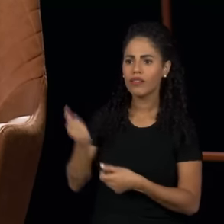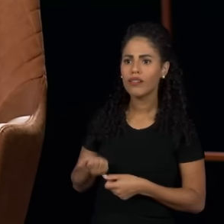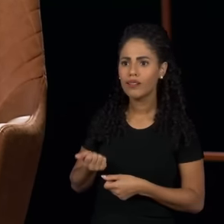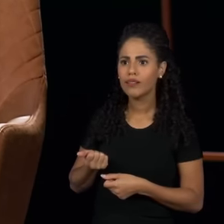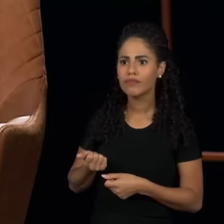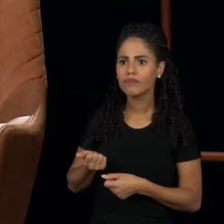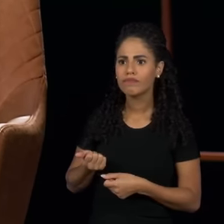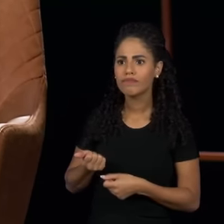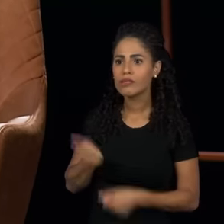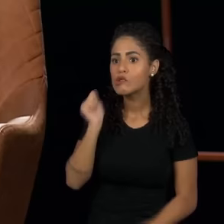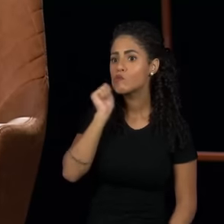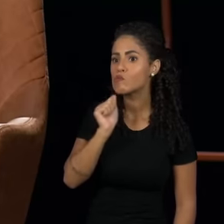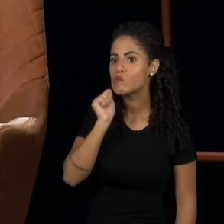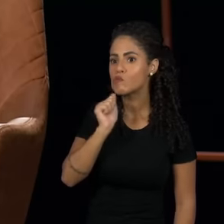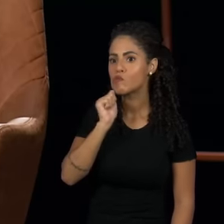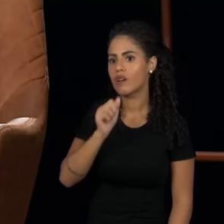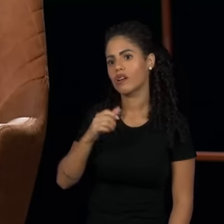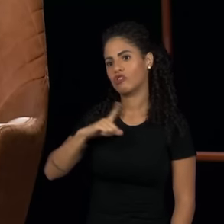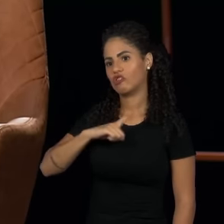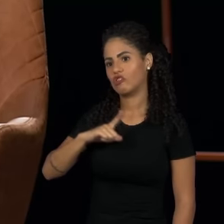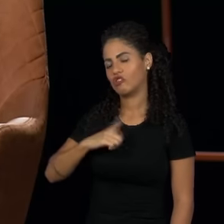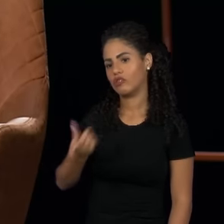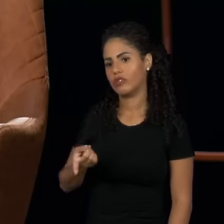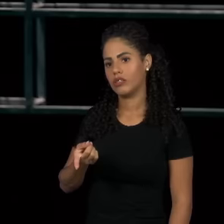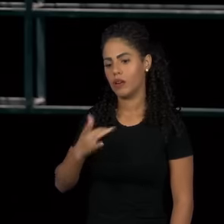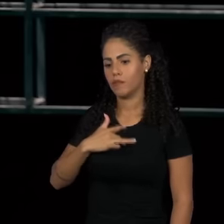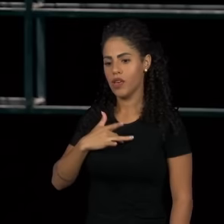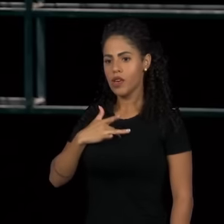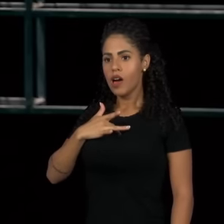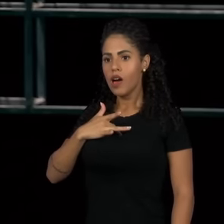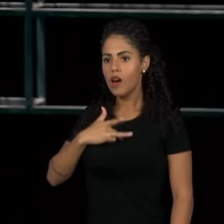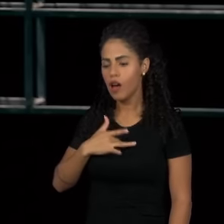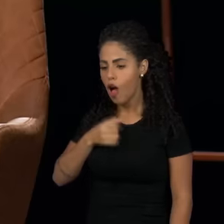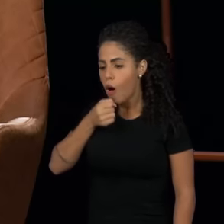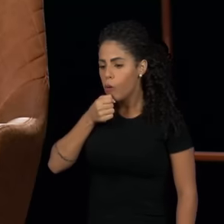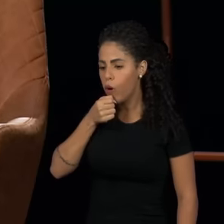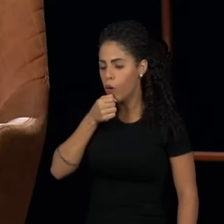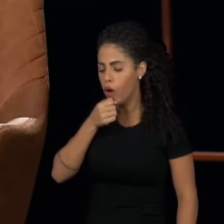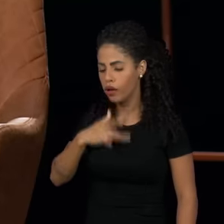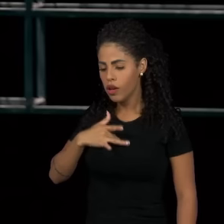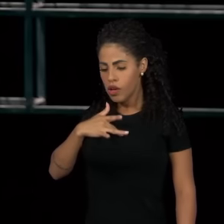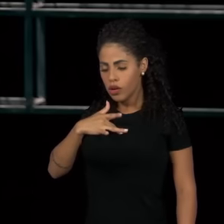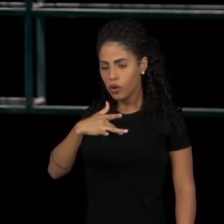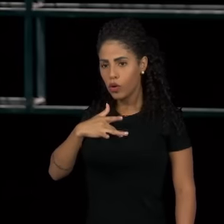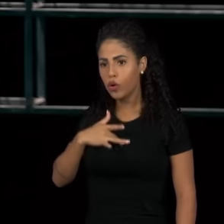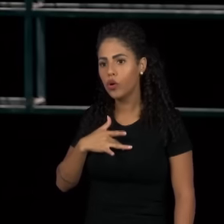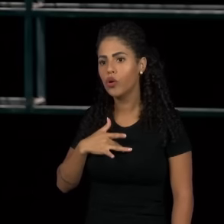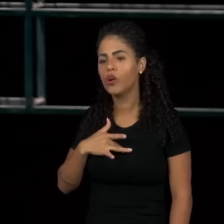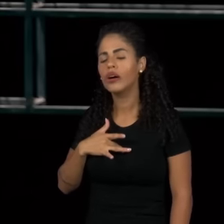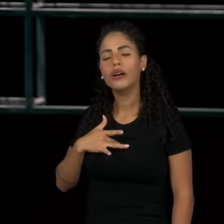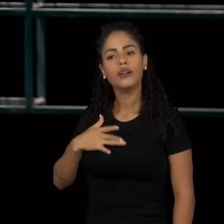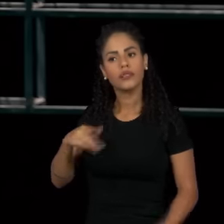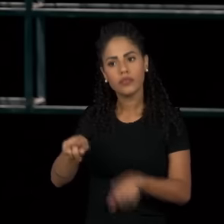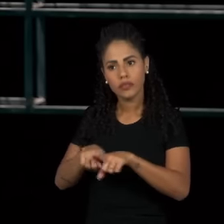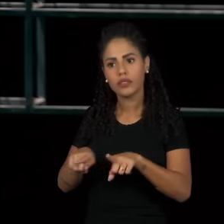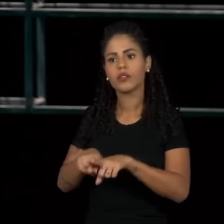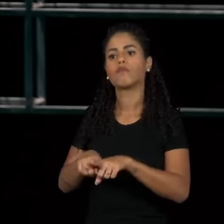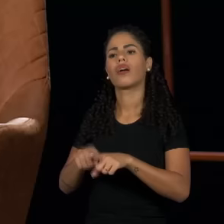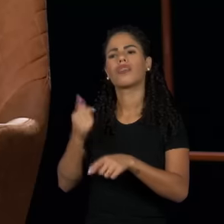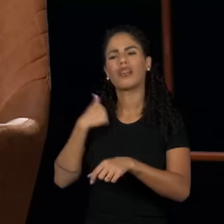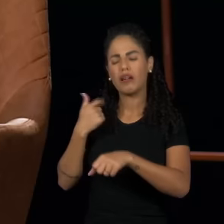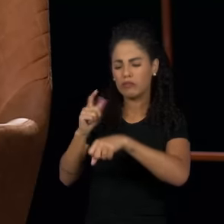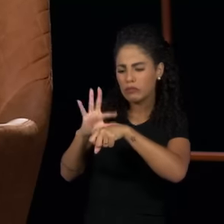mulher com tuberculose, ele teve tuberculose, né? Esse universo do futebol. O Tuninho é vascaíno